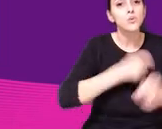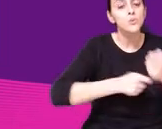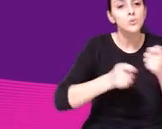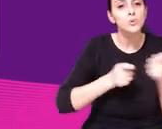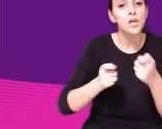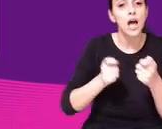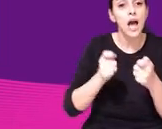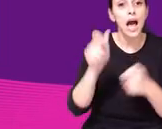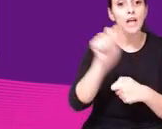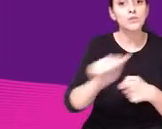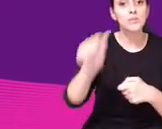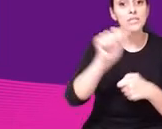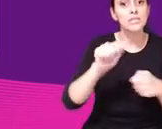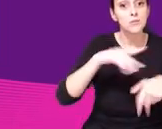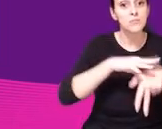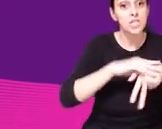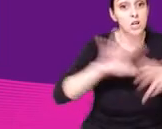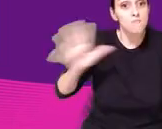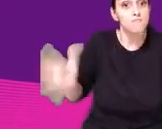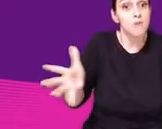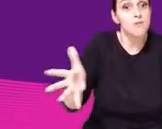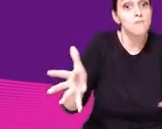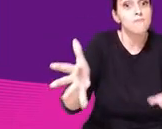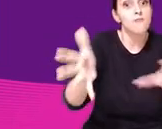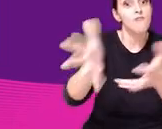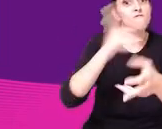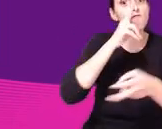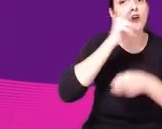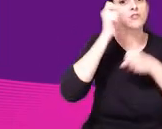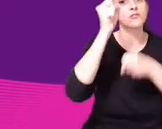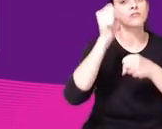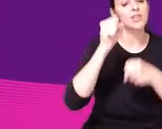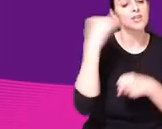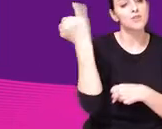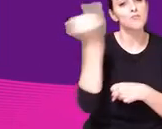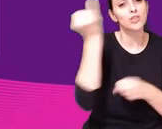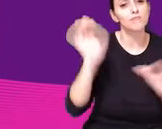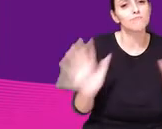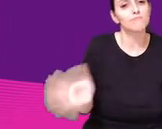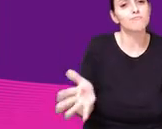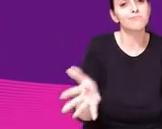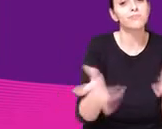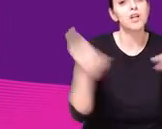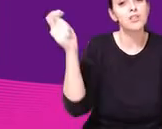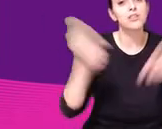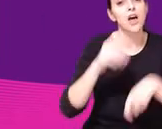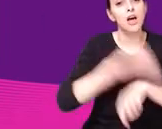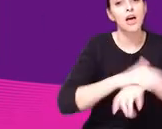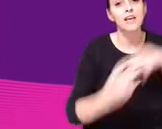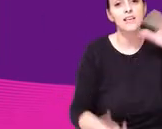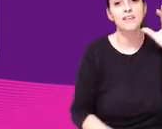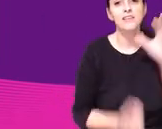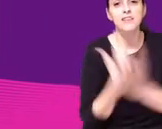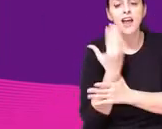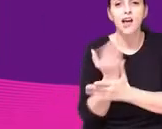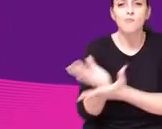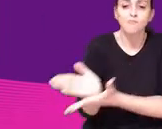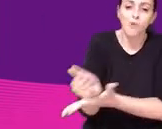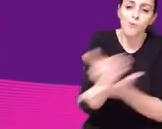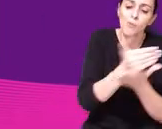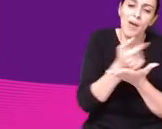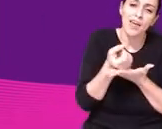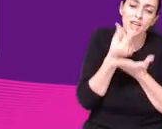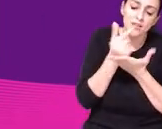de pacientes. Isso é muito importante para a gente que possa criar uma cesta básica de medicamentos.